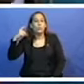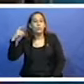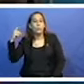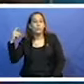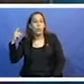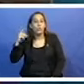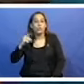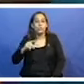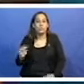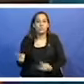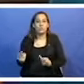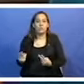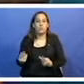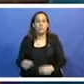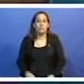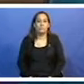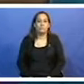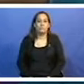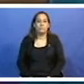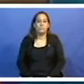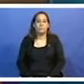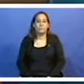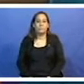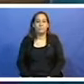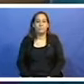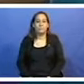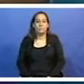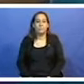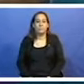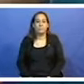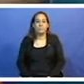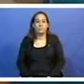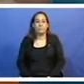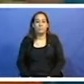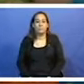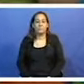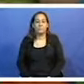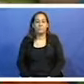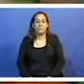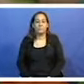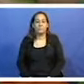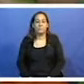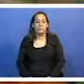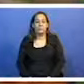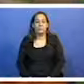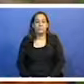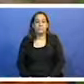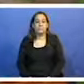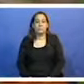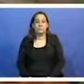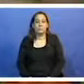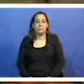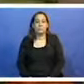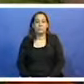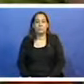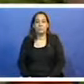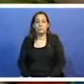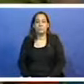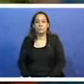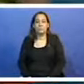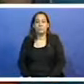na próxima página, quem vai ter que descobrir são nós. Vamos lá? Mas tá facinho.